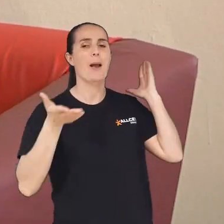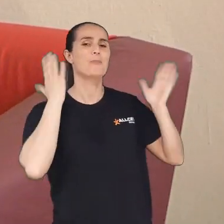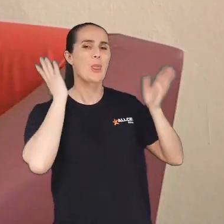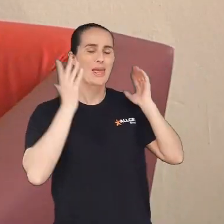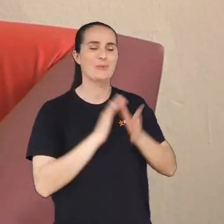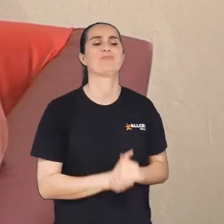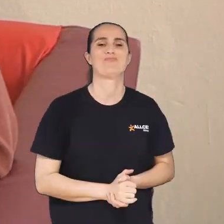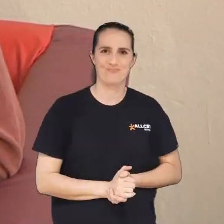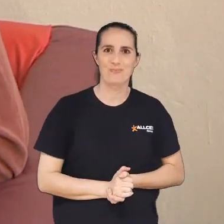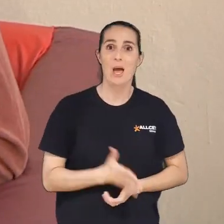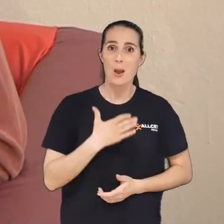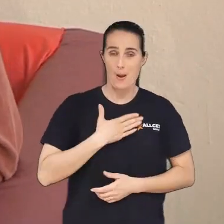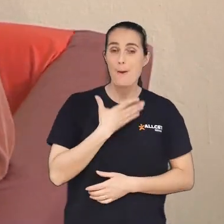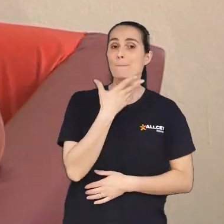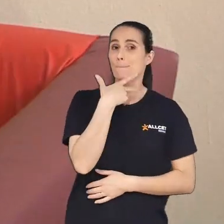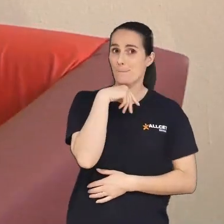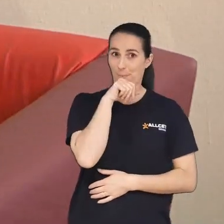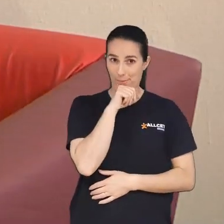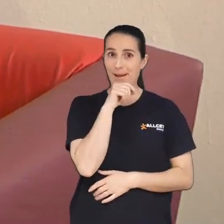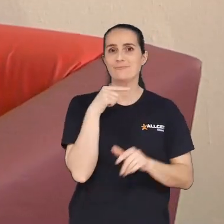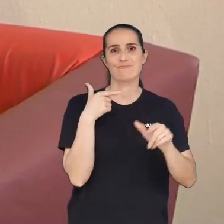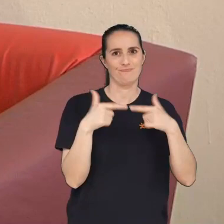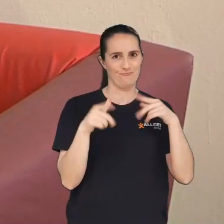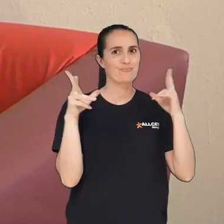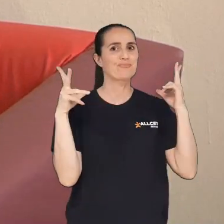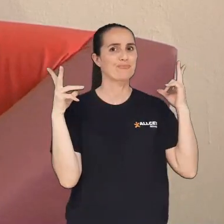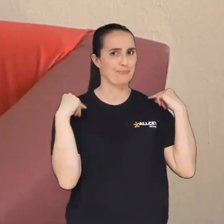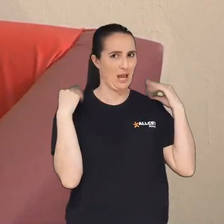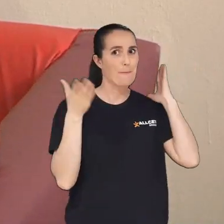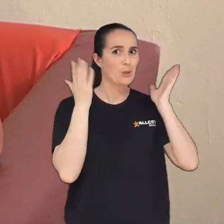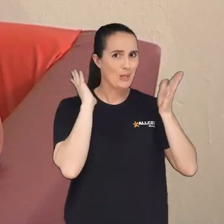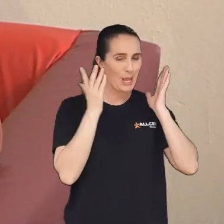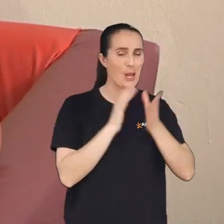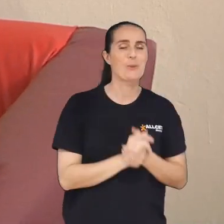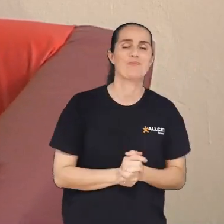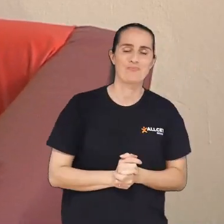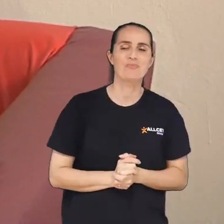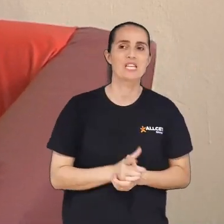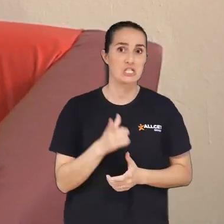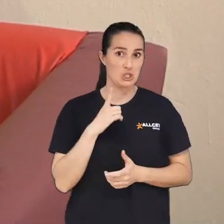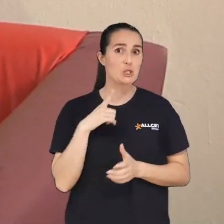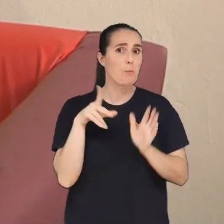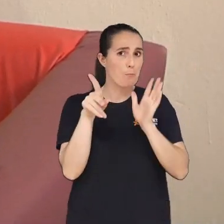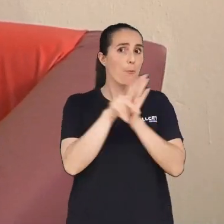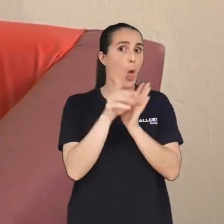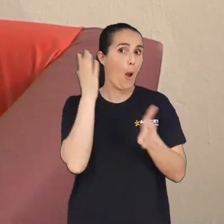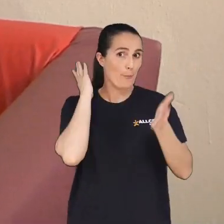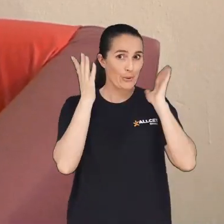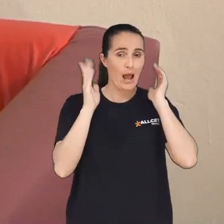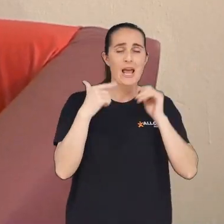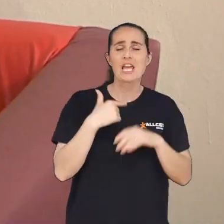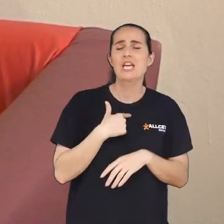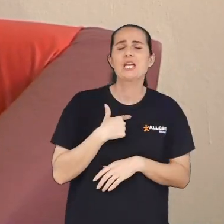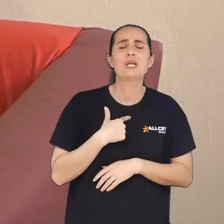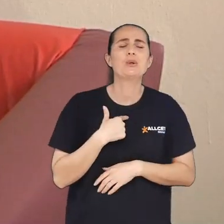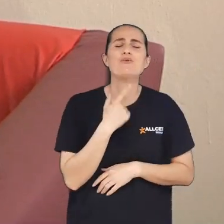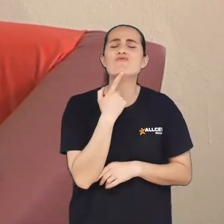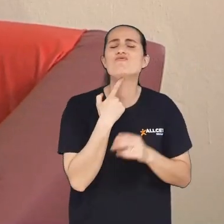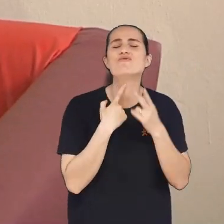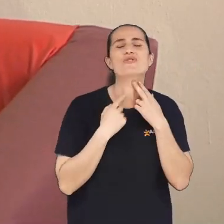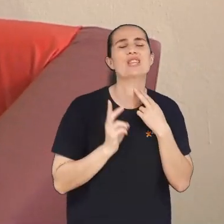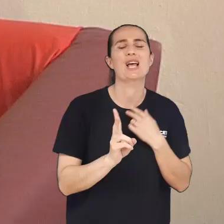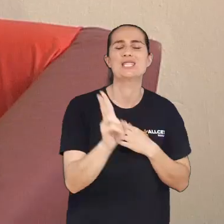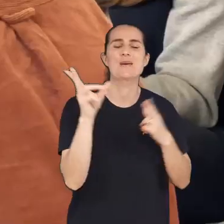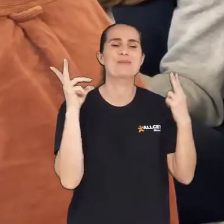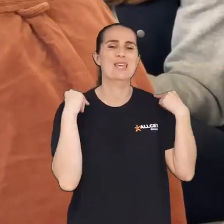O meu pai foi caminhoneiro, em um período ele teve caminhão. Meu sonho sempre foi ser caminhoneiro até